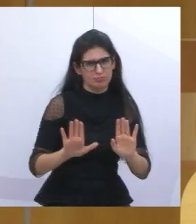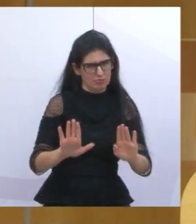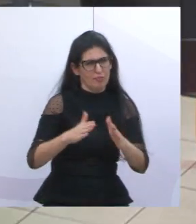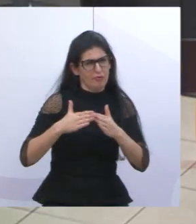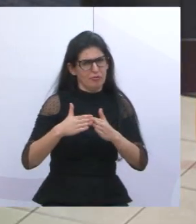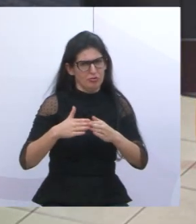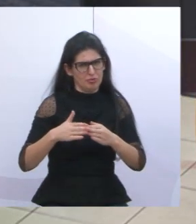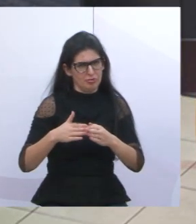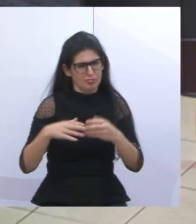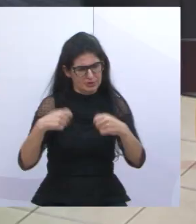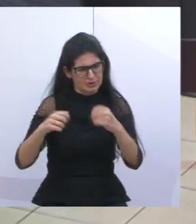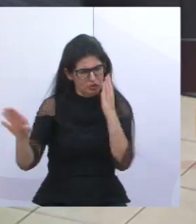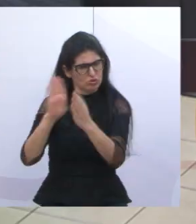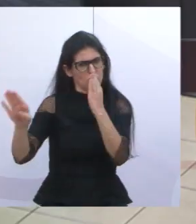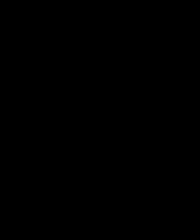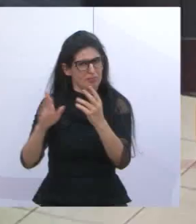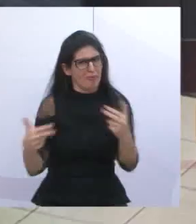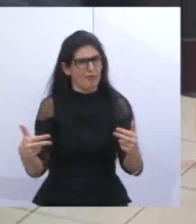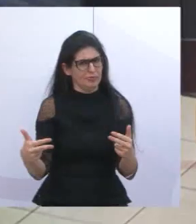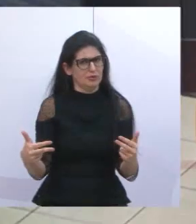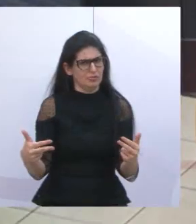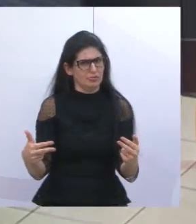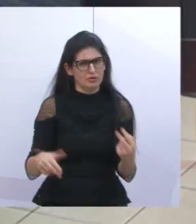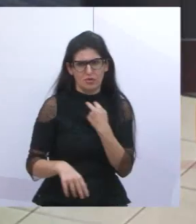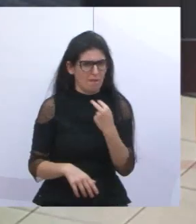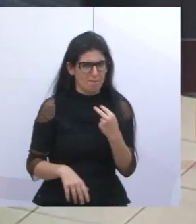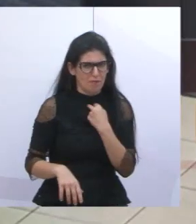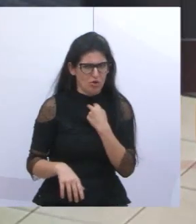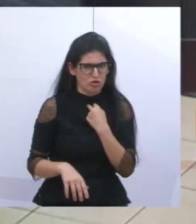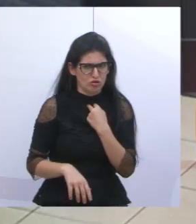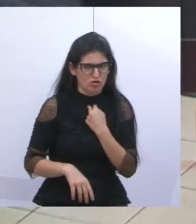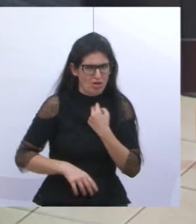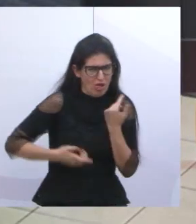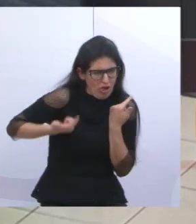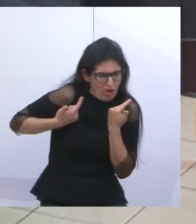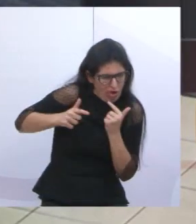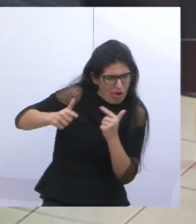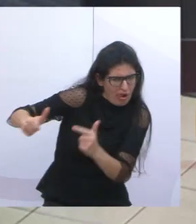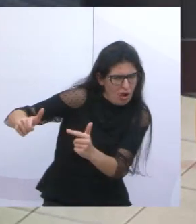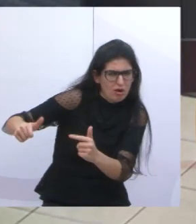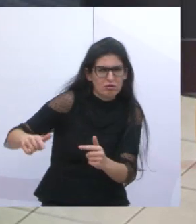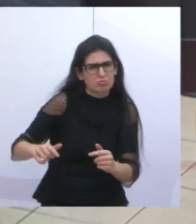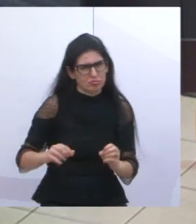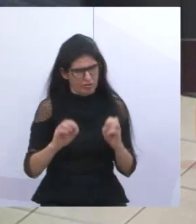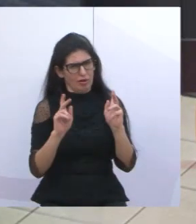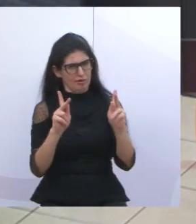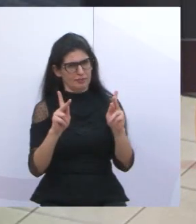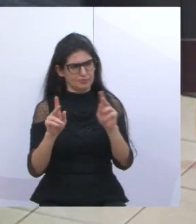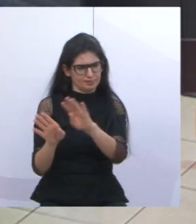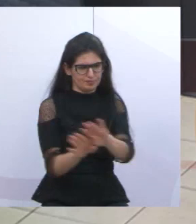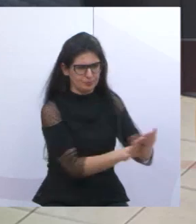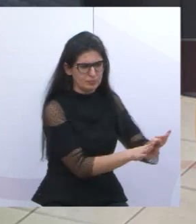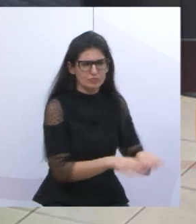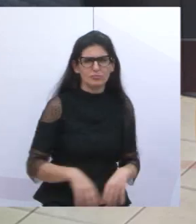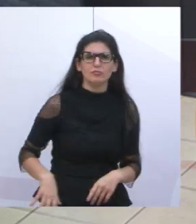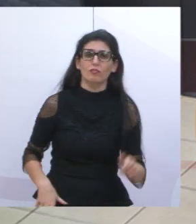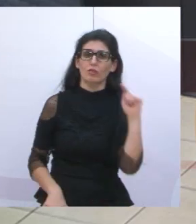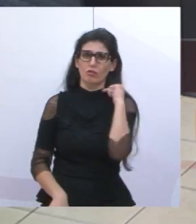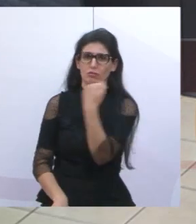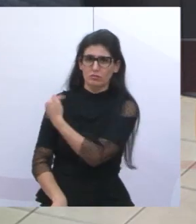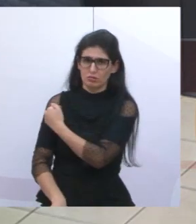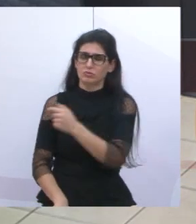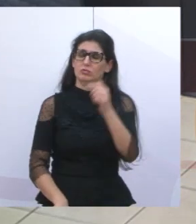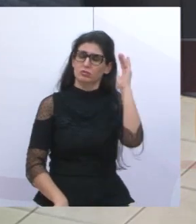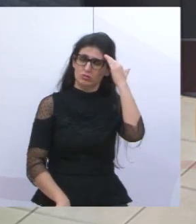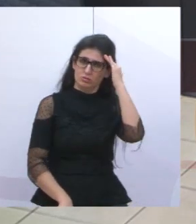tempo seu, fugindo, para o pessoal entender uma coisa. A Lucimar foi perfeita, nós também entendemos que as benfeitorias deveriam